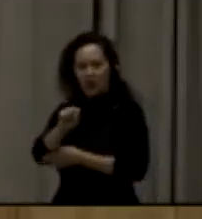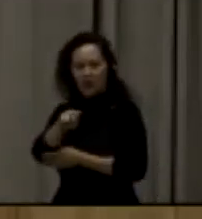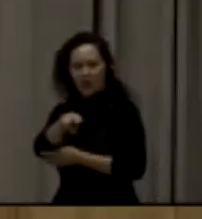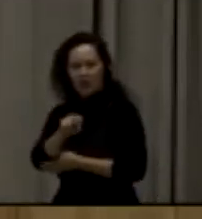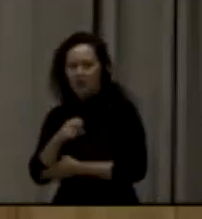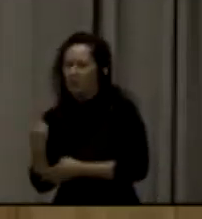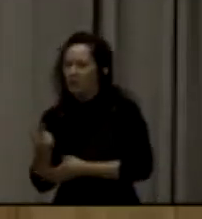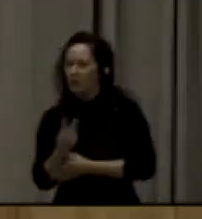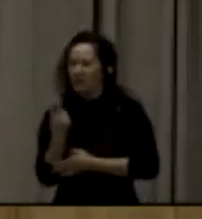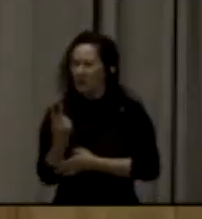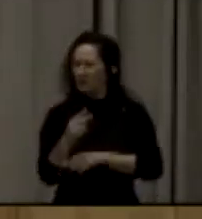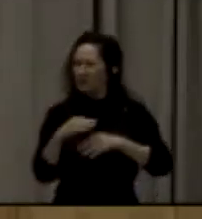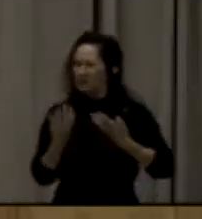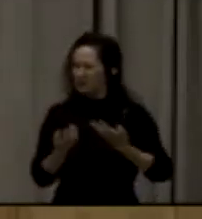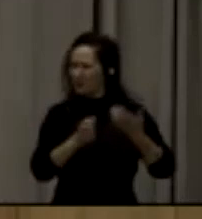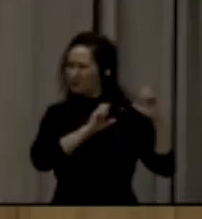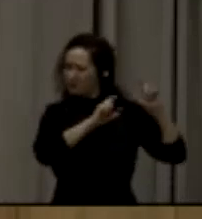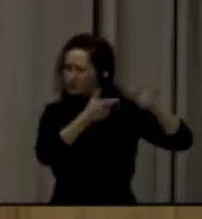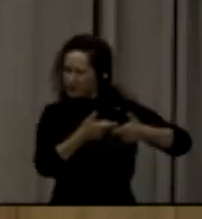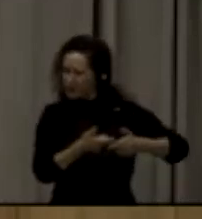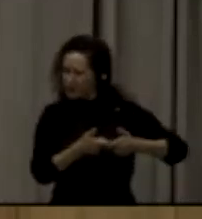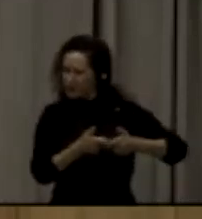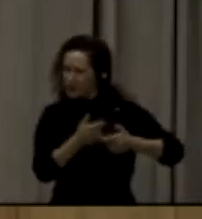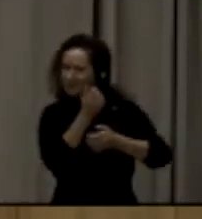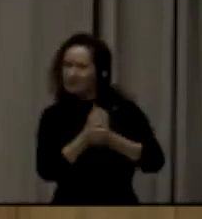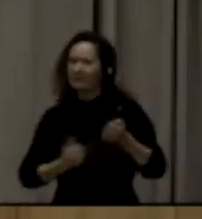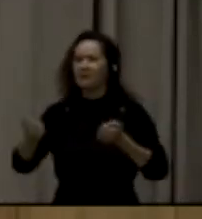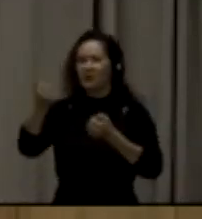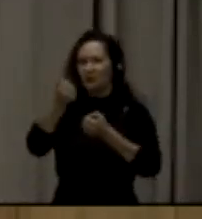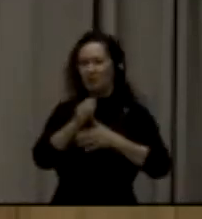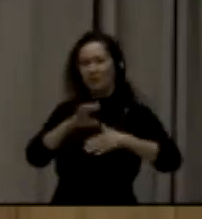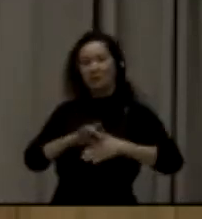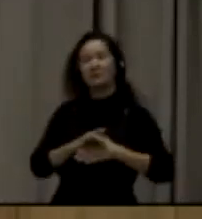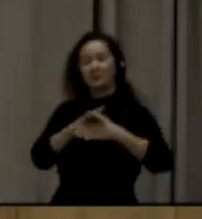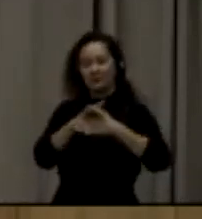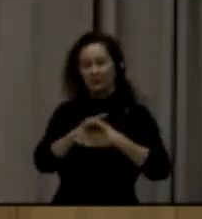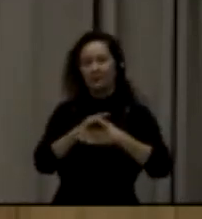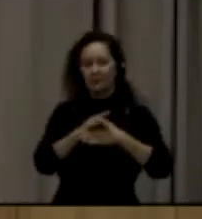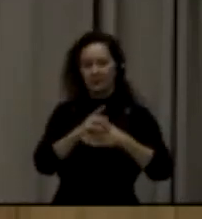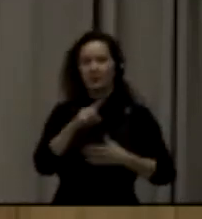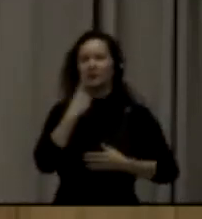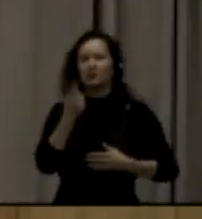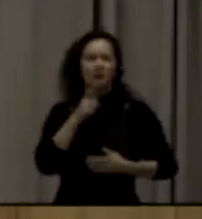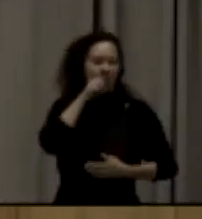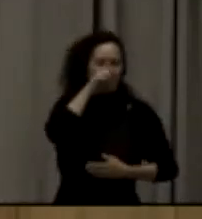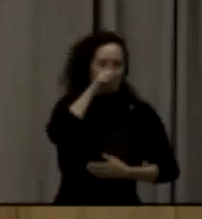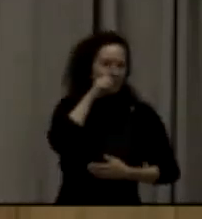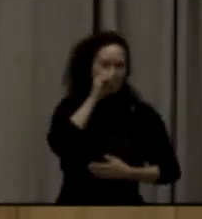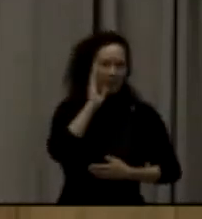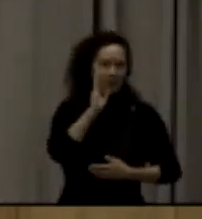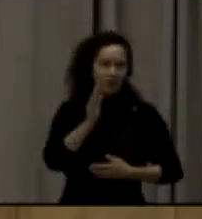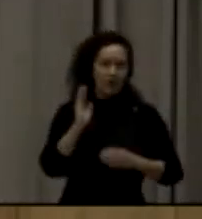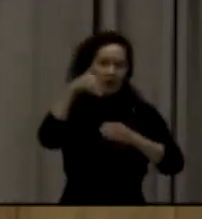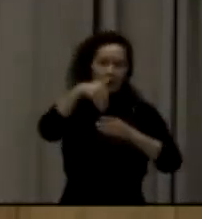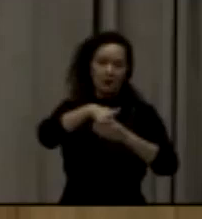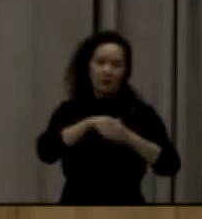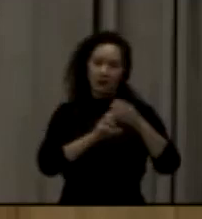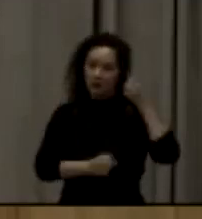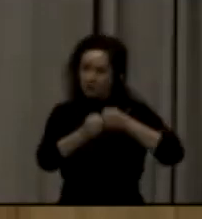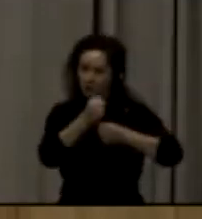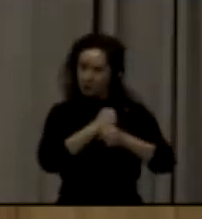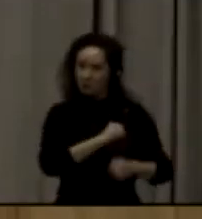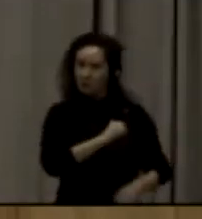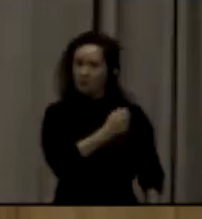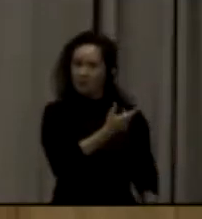dos valores conservadores tem assumido o protagonismo. Tivemos riscos, inclusive, na última eleição de